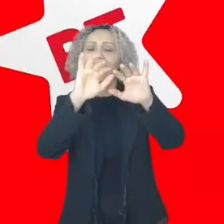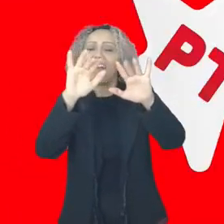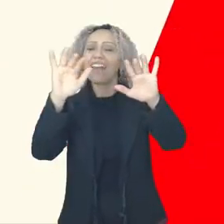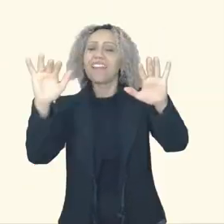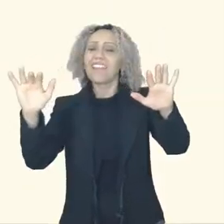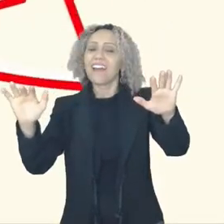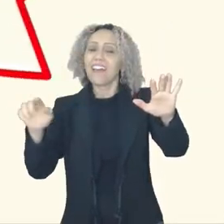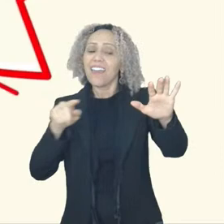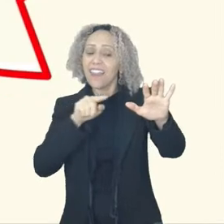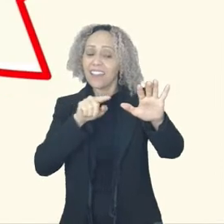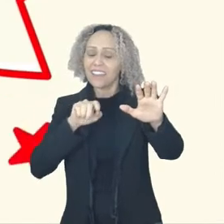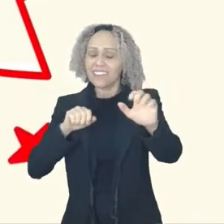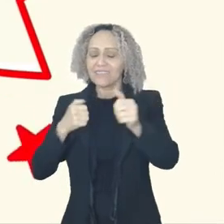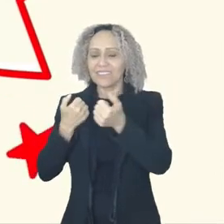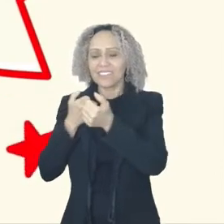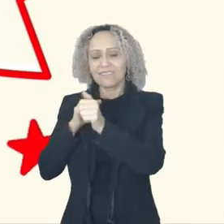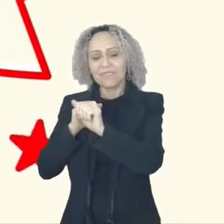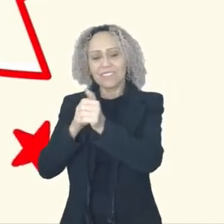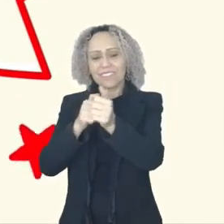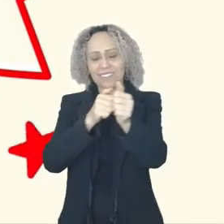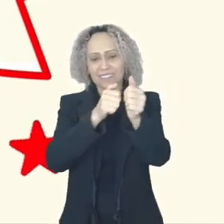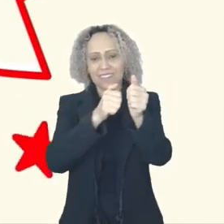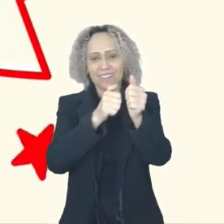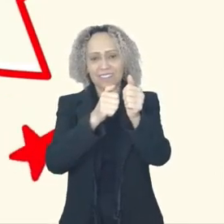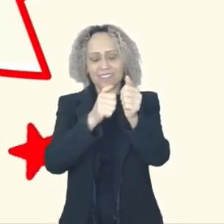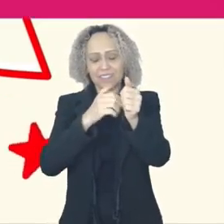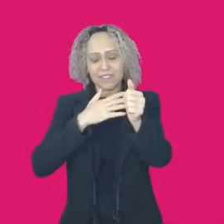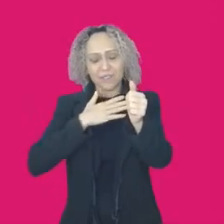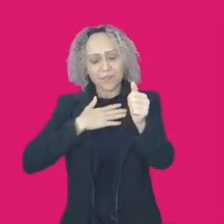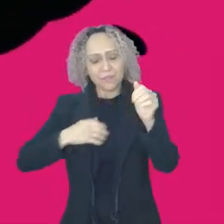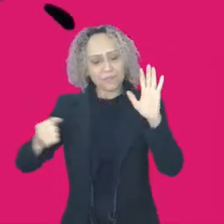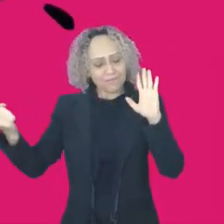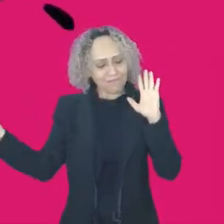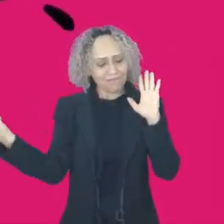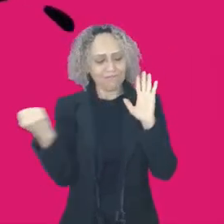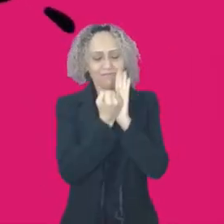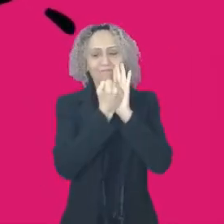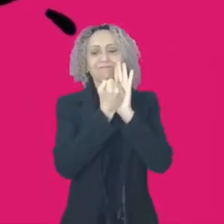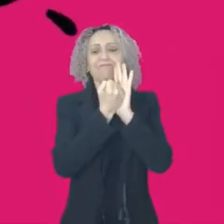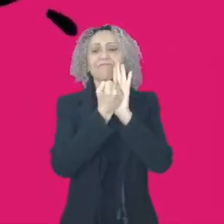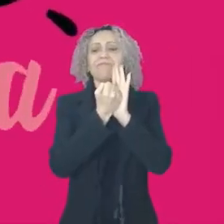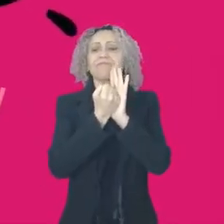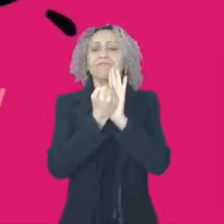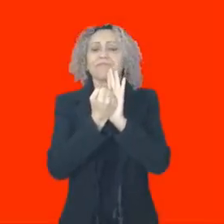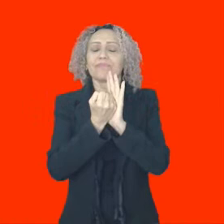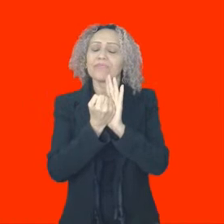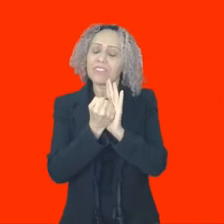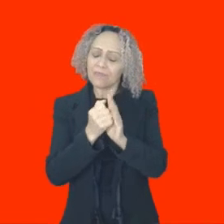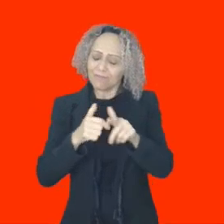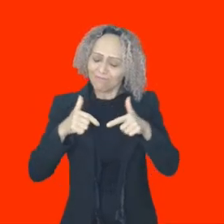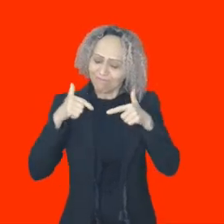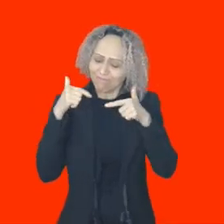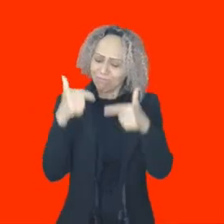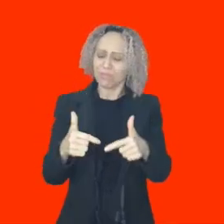brilha, ela é quem vai me guiar. Ser guerreira é minha